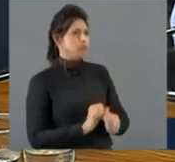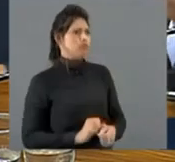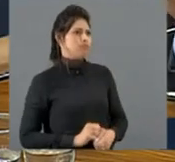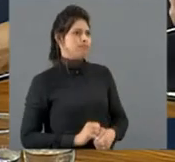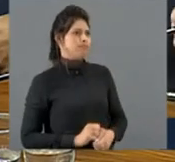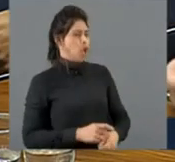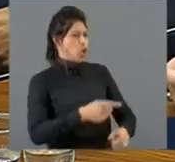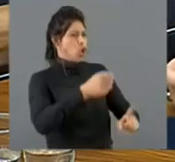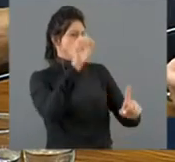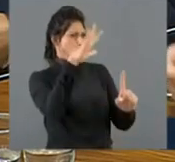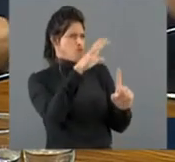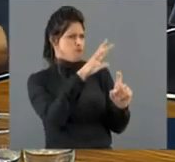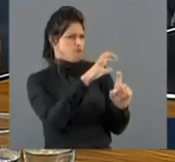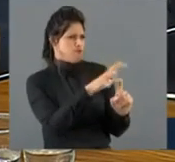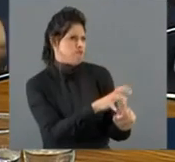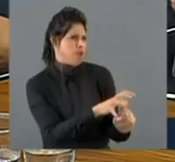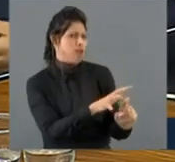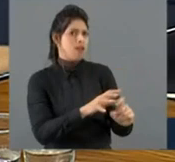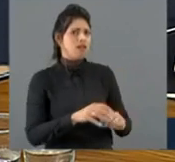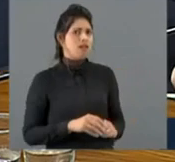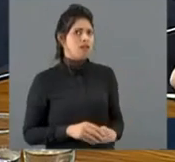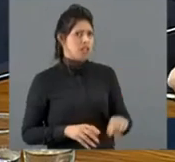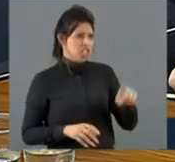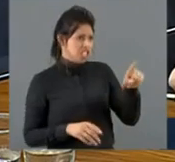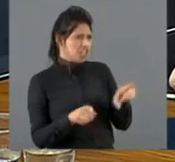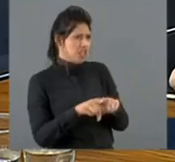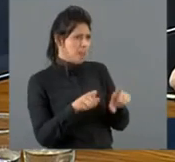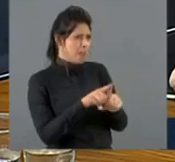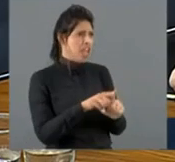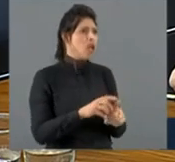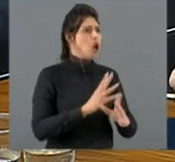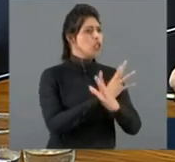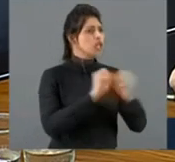ser torturado, sequer que o senhor devesse ser censurado.